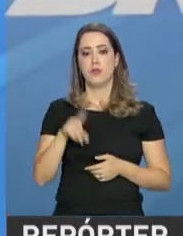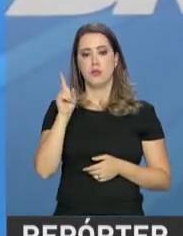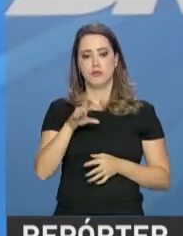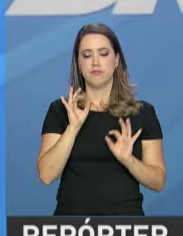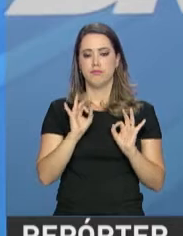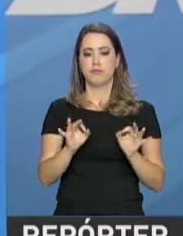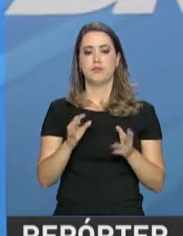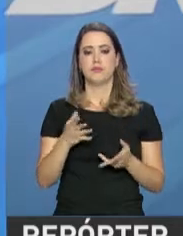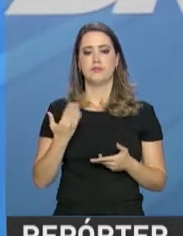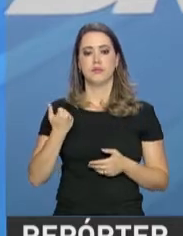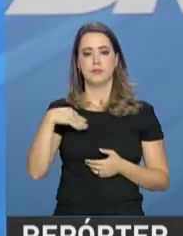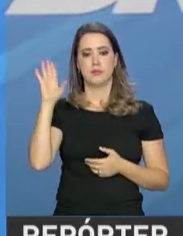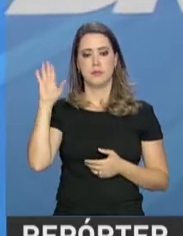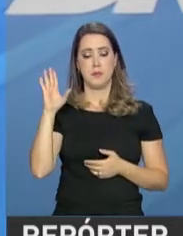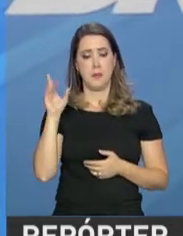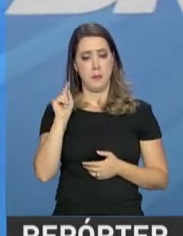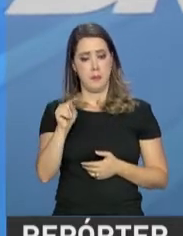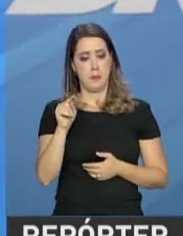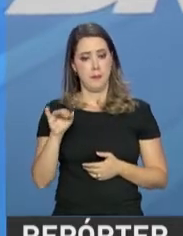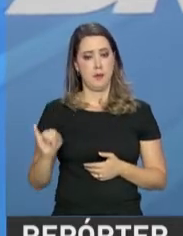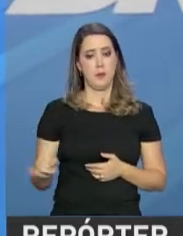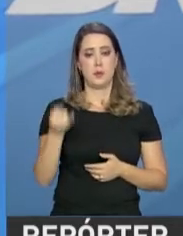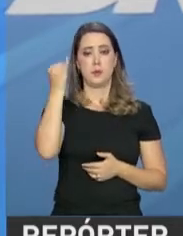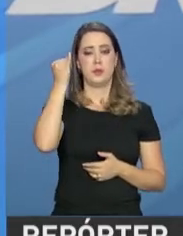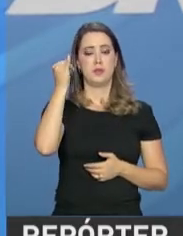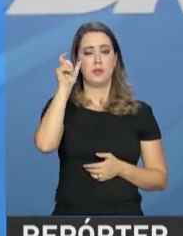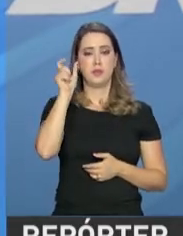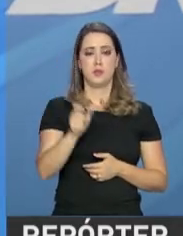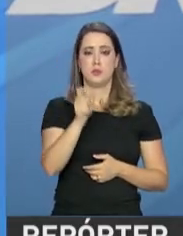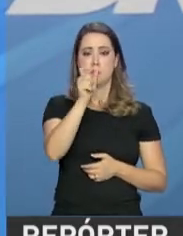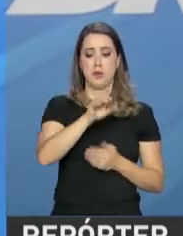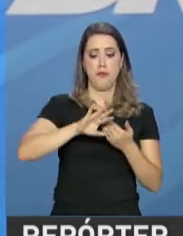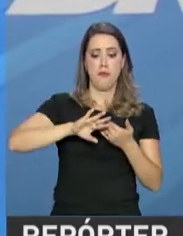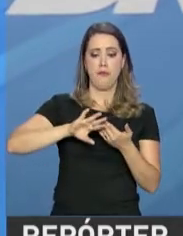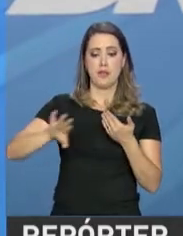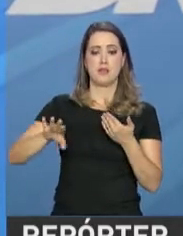certeza, vai viabilizar oportunidades